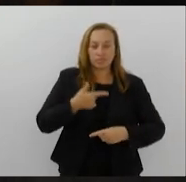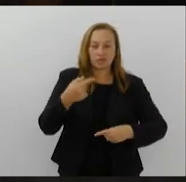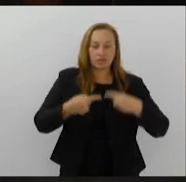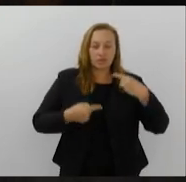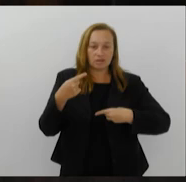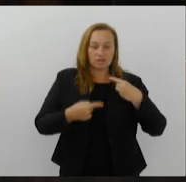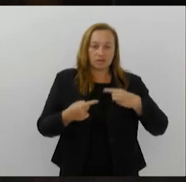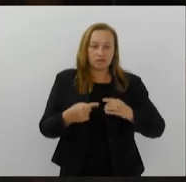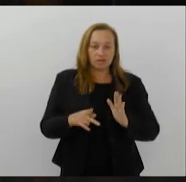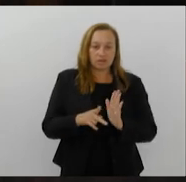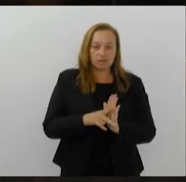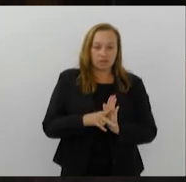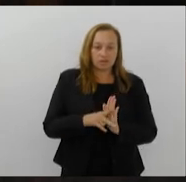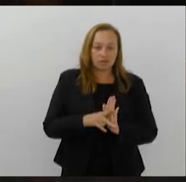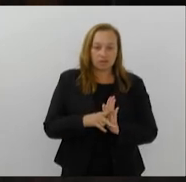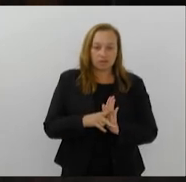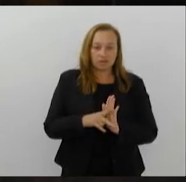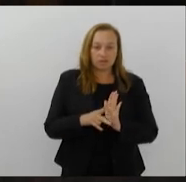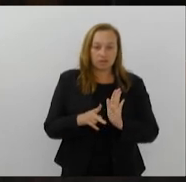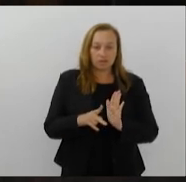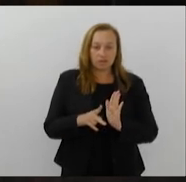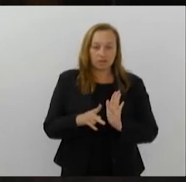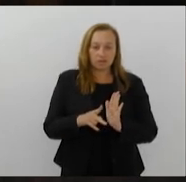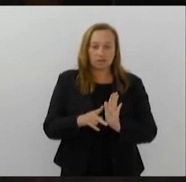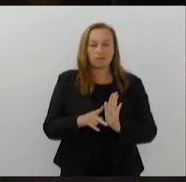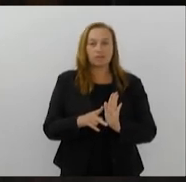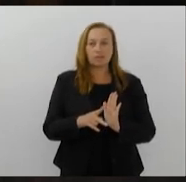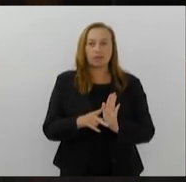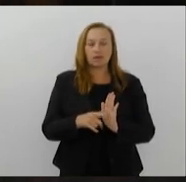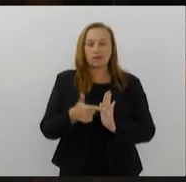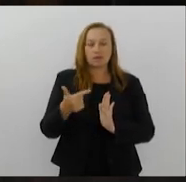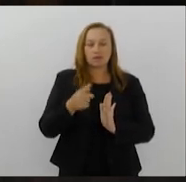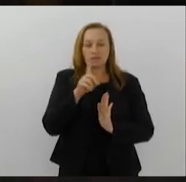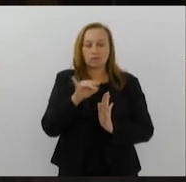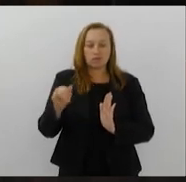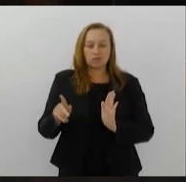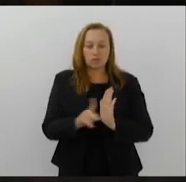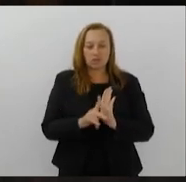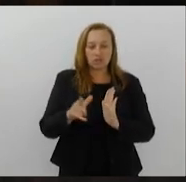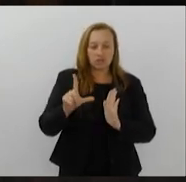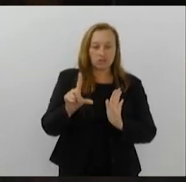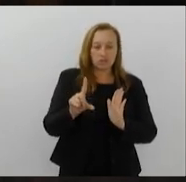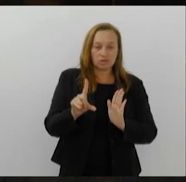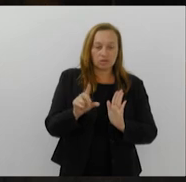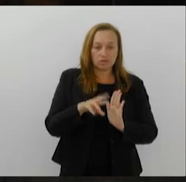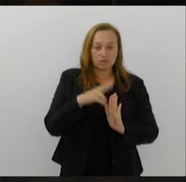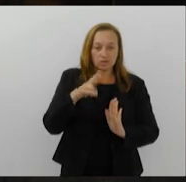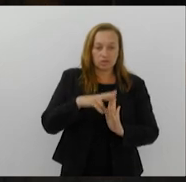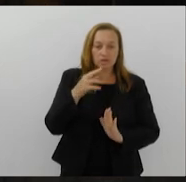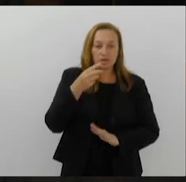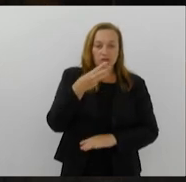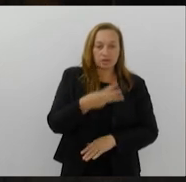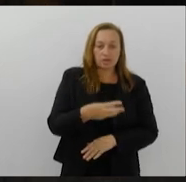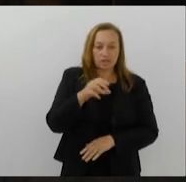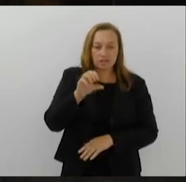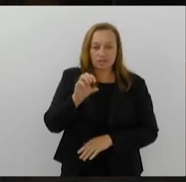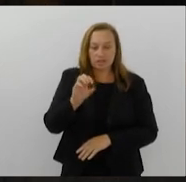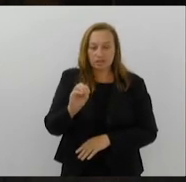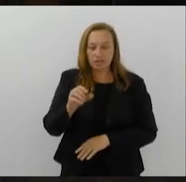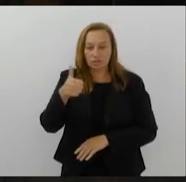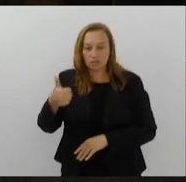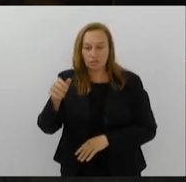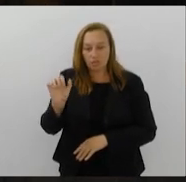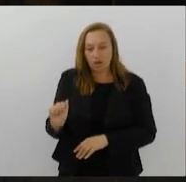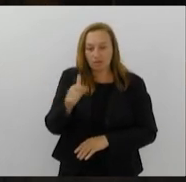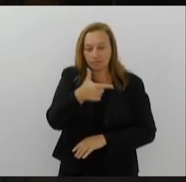discussão, redação do vencido, assim emendada, segundo dia. Projeto de resolução 301-A